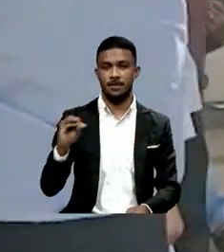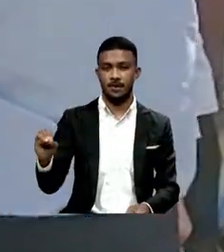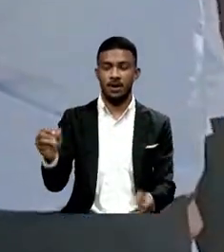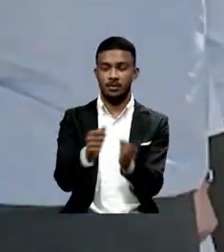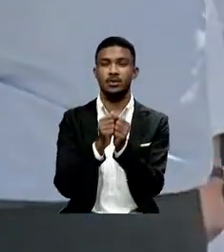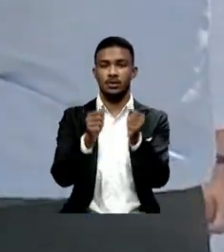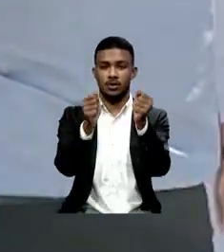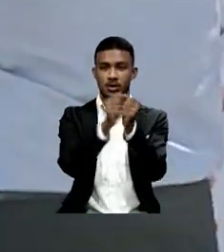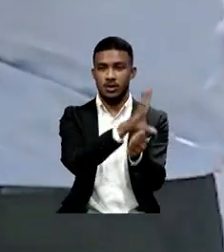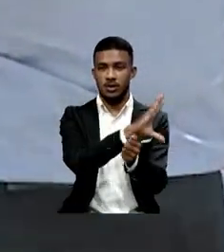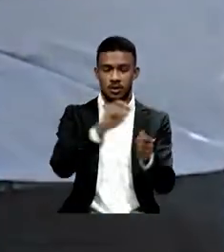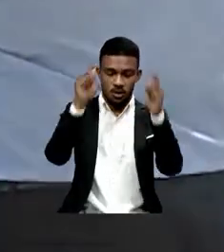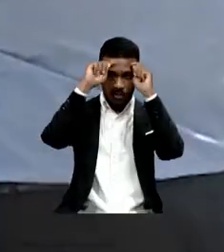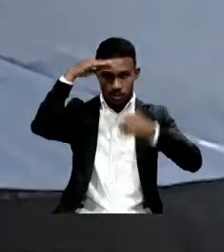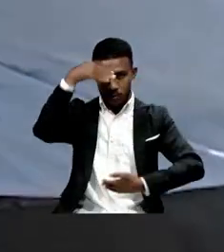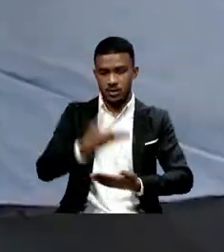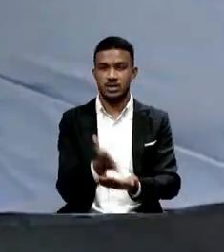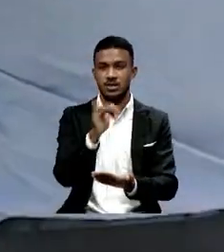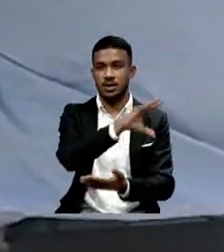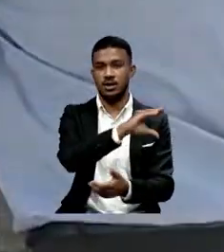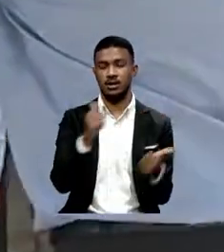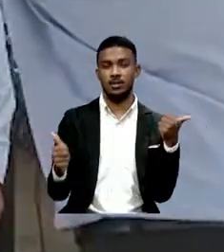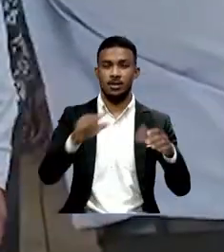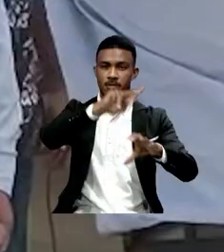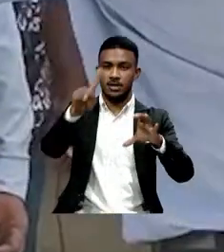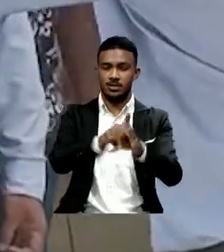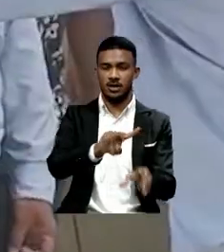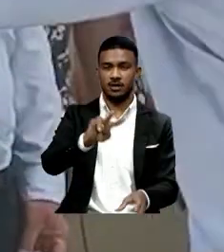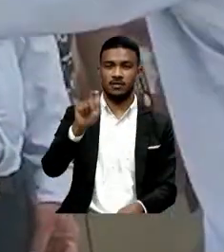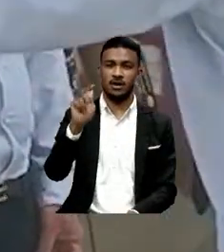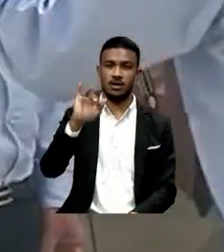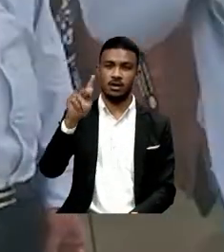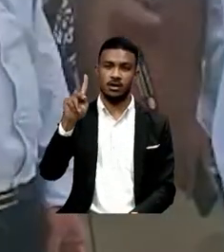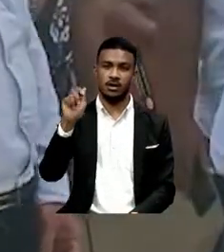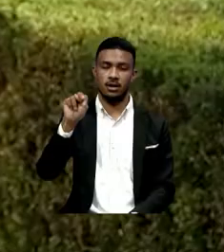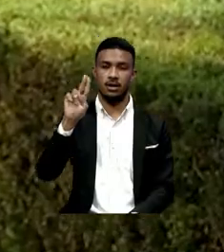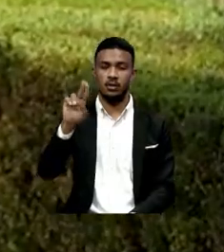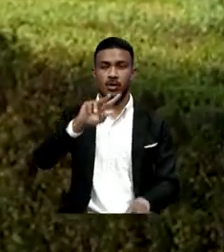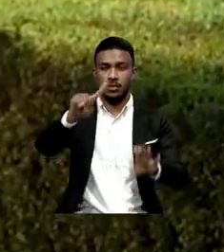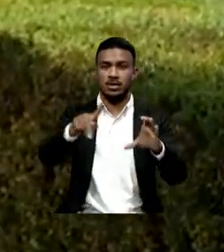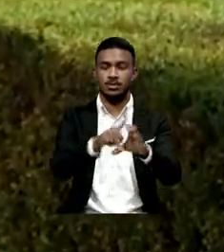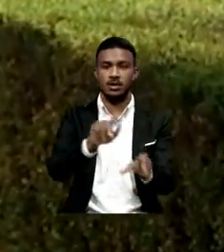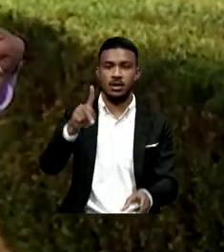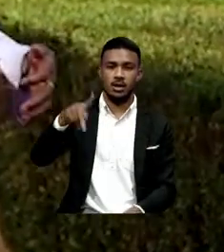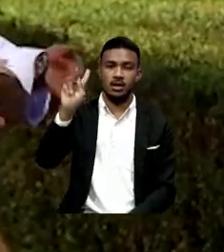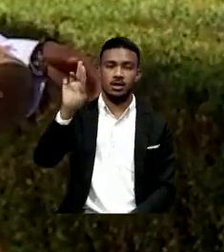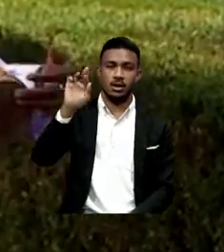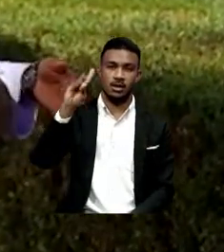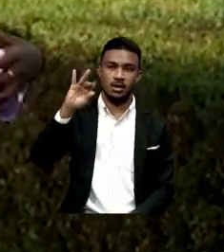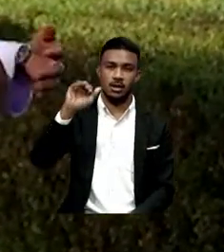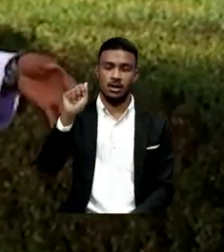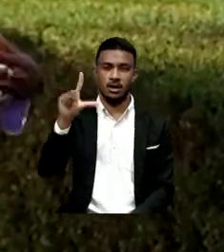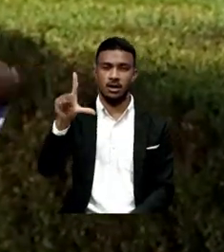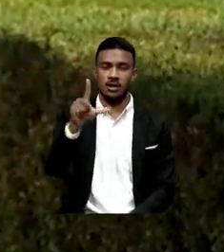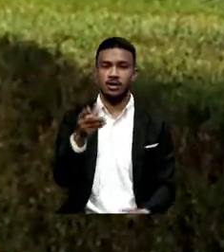moto comissionário no Timor-Ansira, nebe marca presença e a Vaticano, onde participa com o histórico cardeal Fonsira,